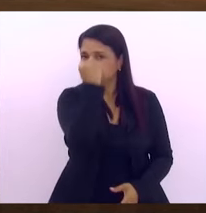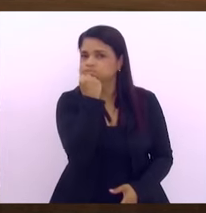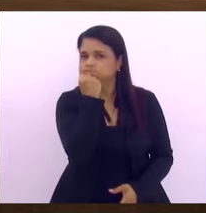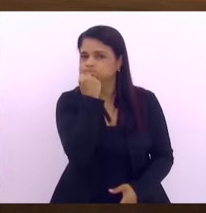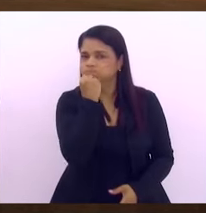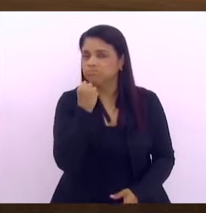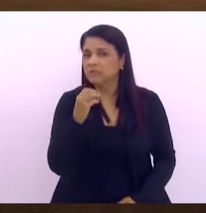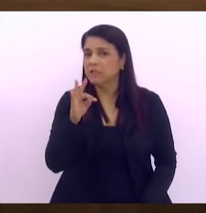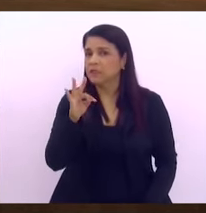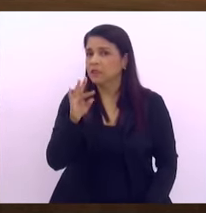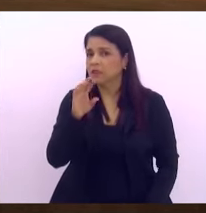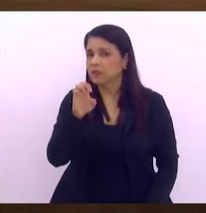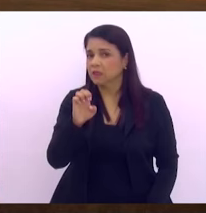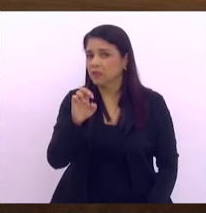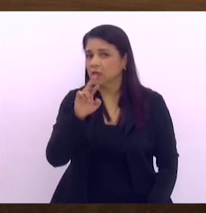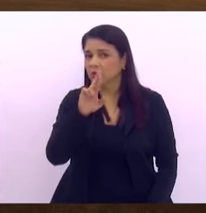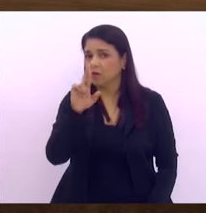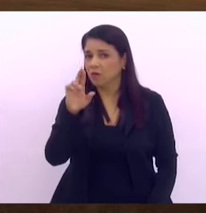final.